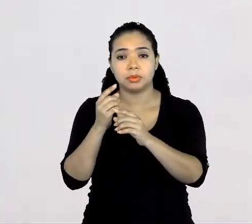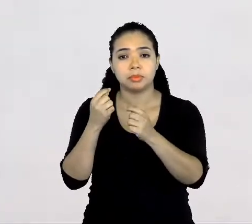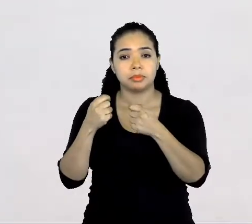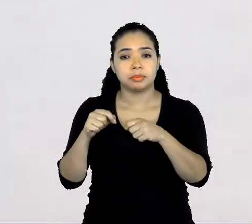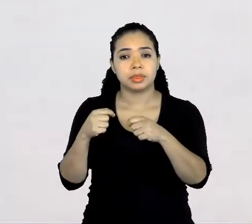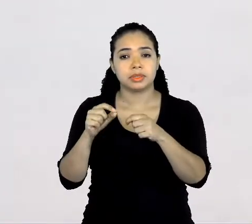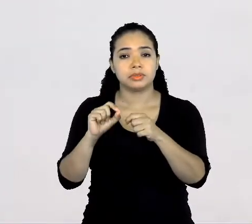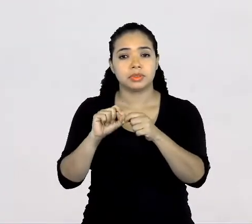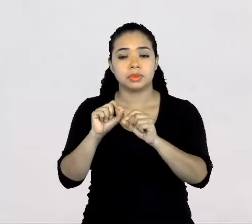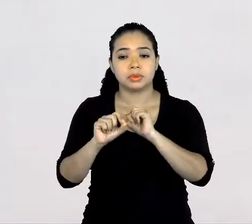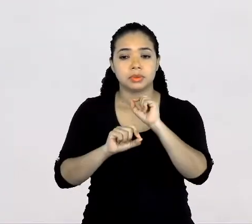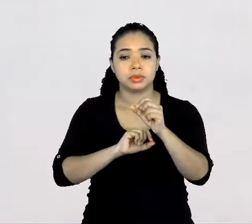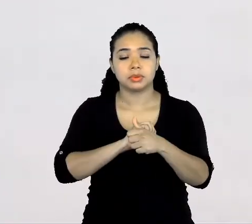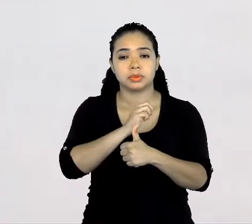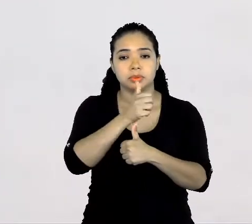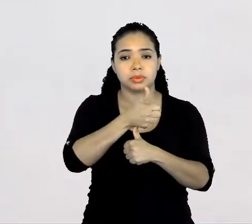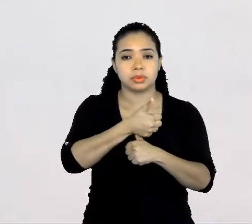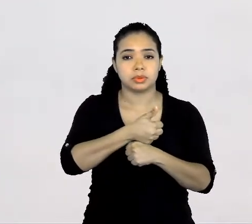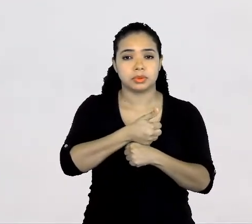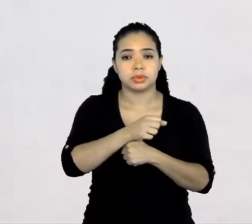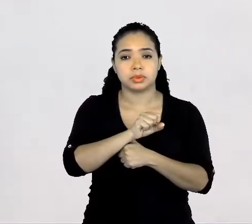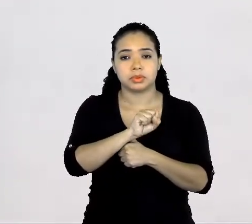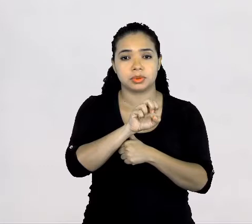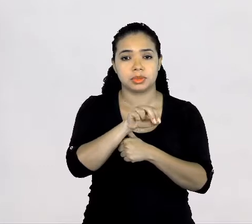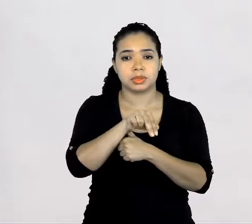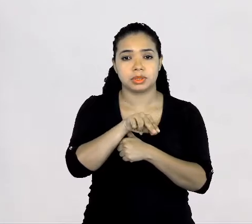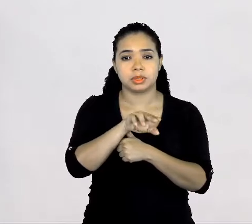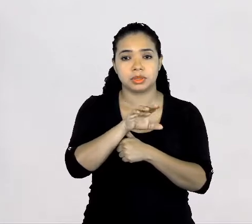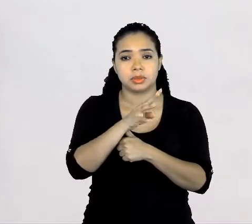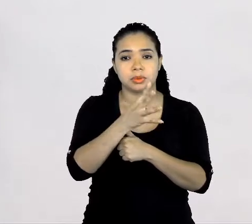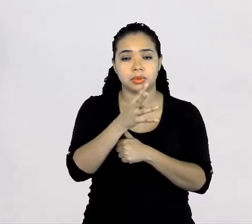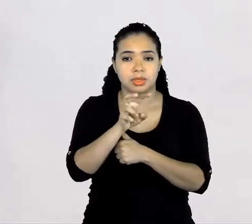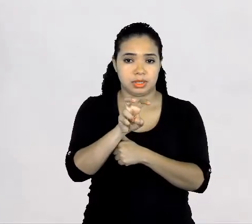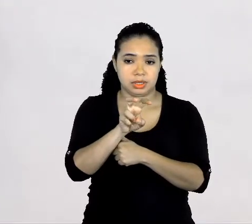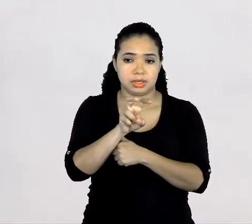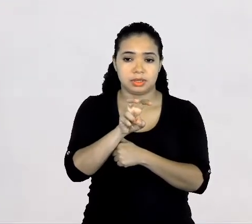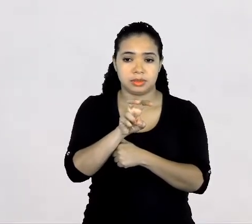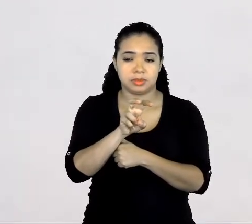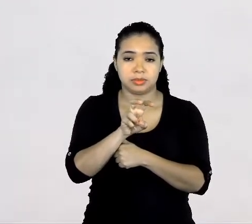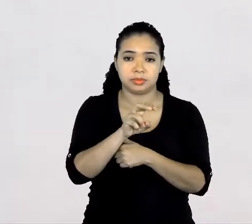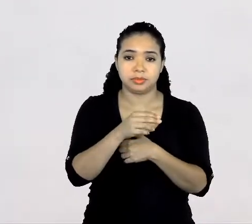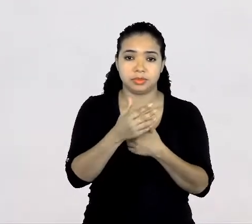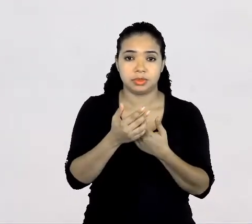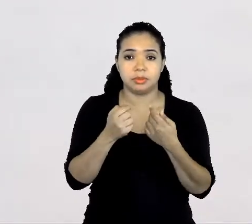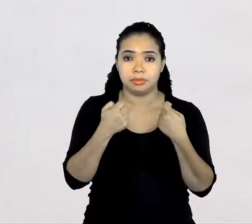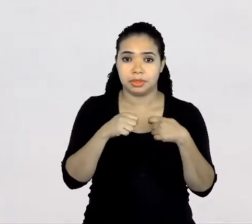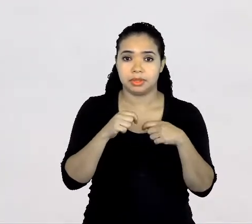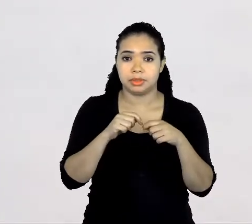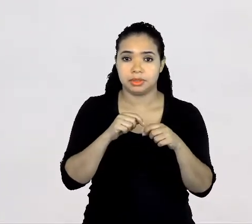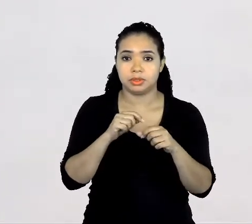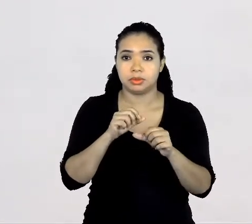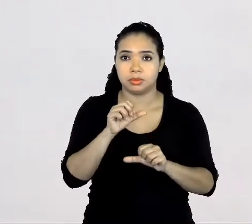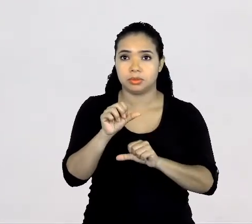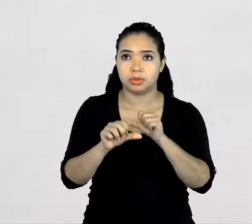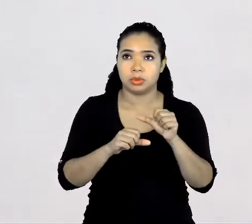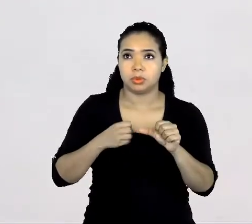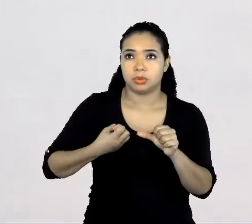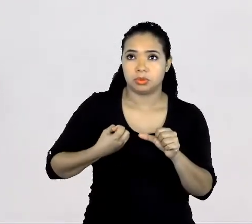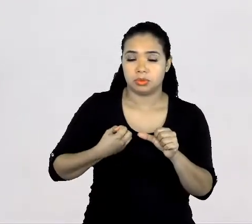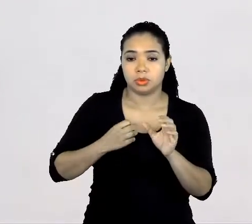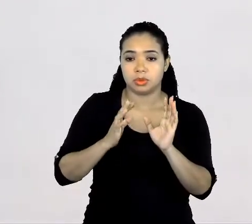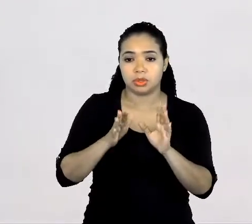Pensar na substituição do valor de seno de 45. Então, isso aqui vai ter que se tornar um número que eu já